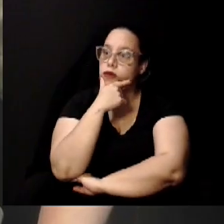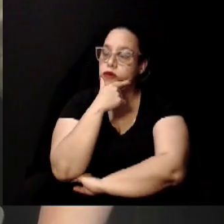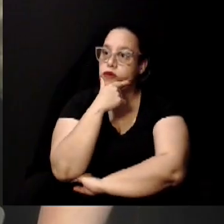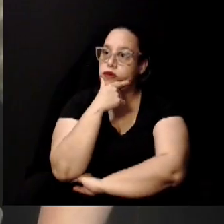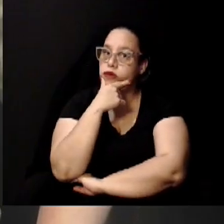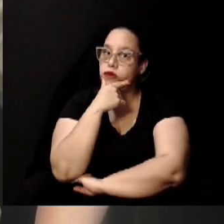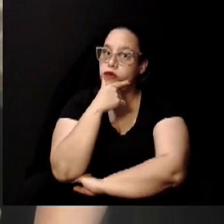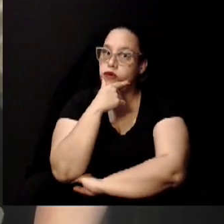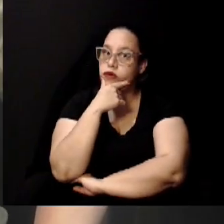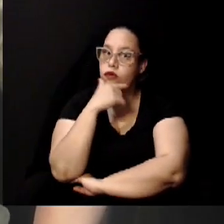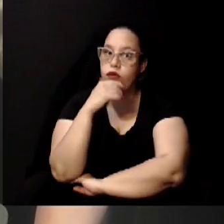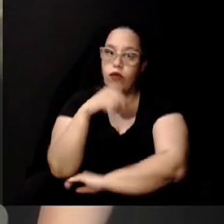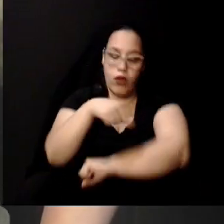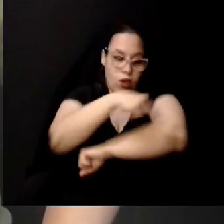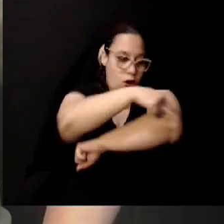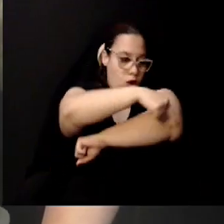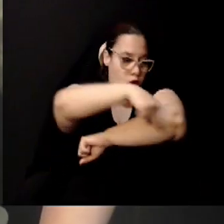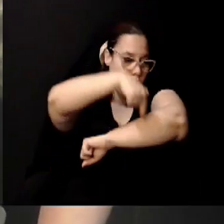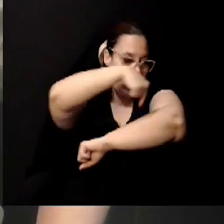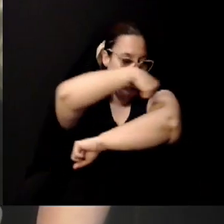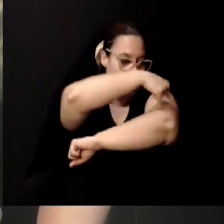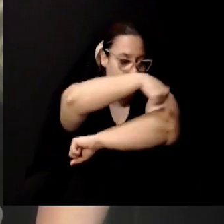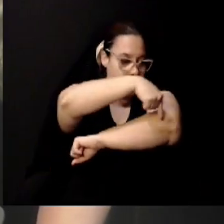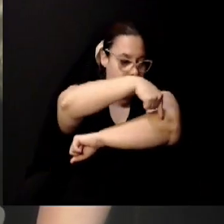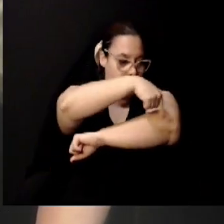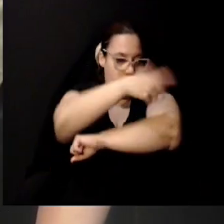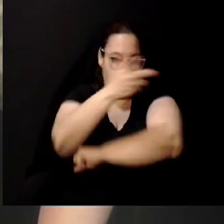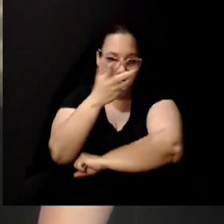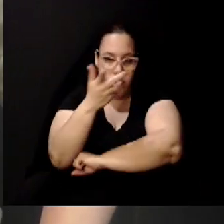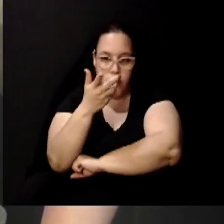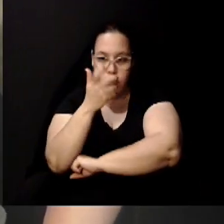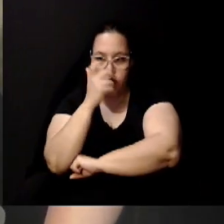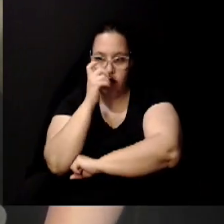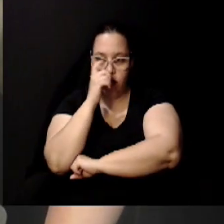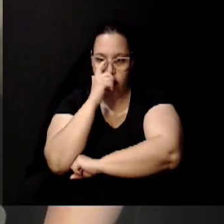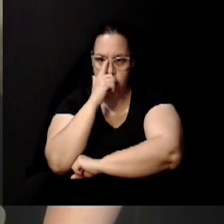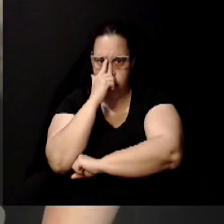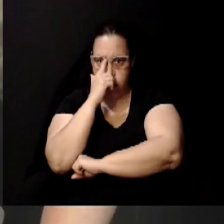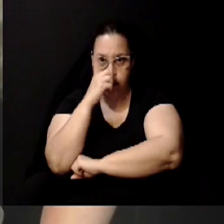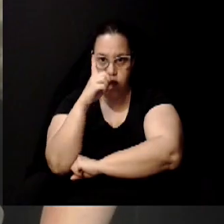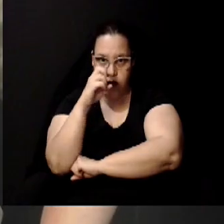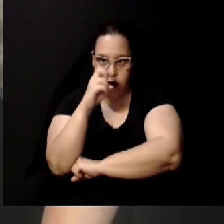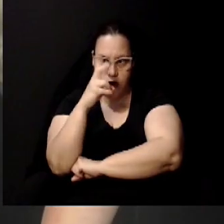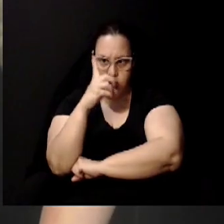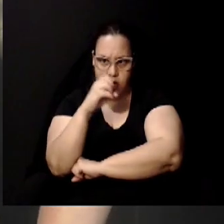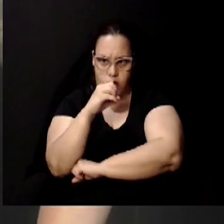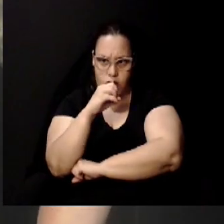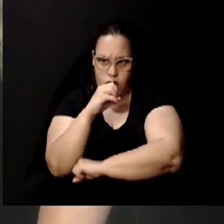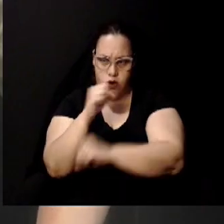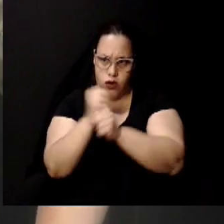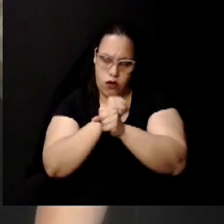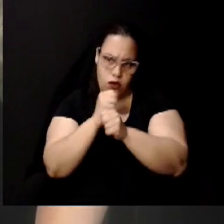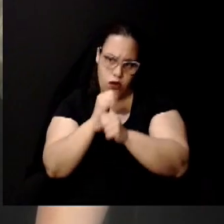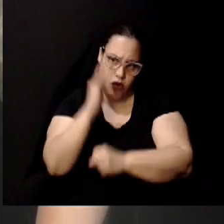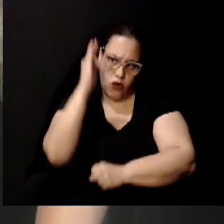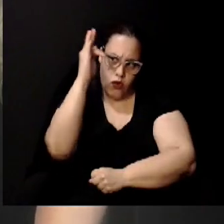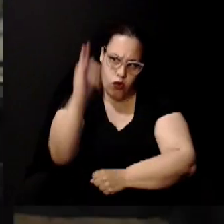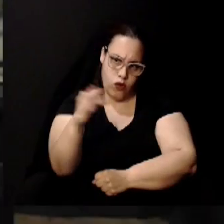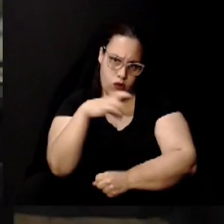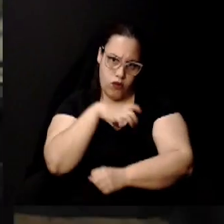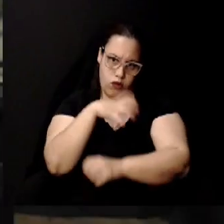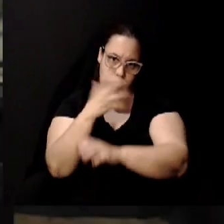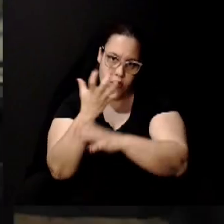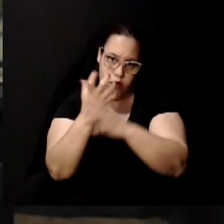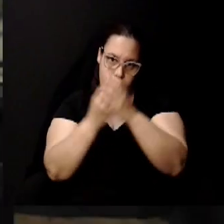Rotatória, plantar, mas assim, isso aí vai ser para 10, 20 anos, né? Até você ter umas árvores robustas. Para ele